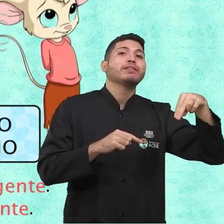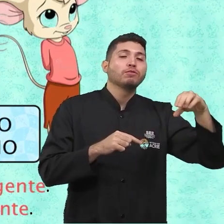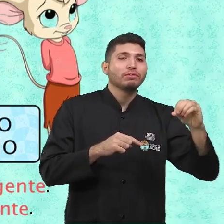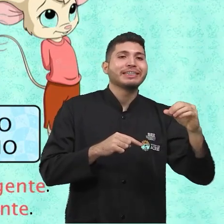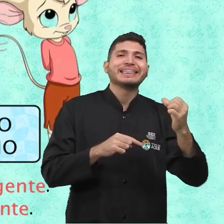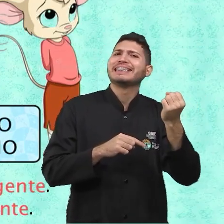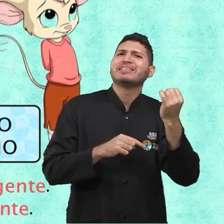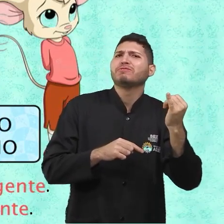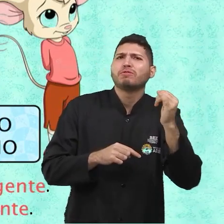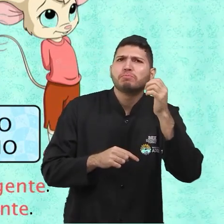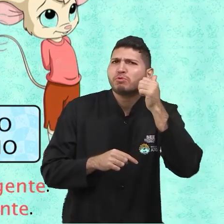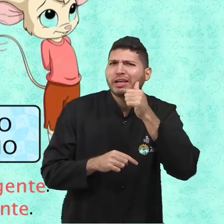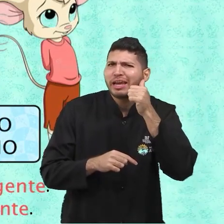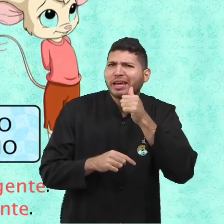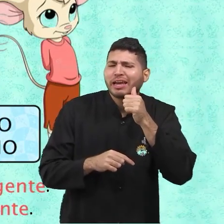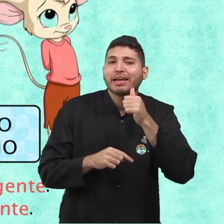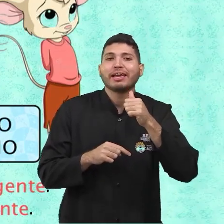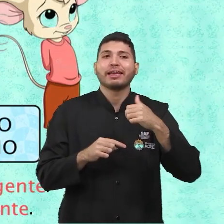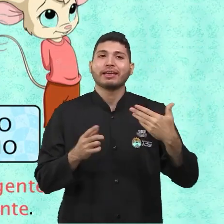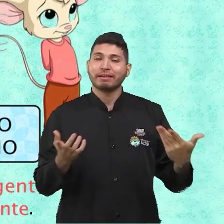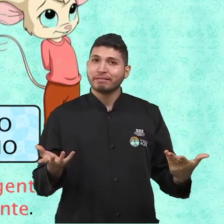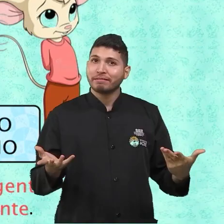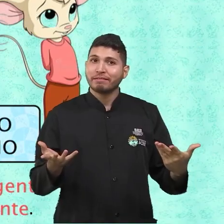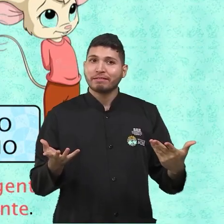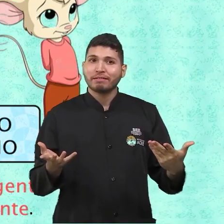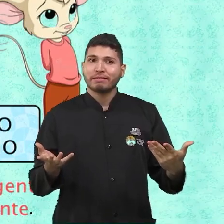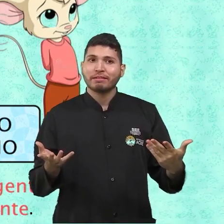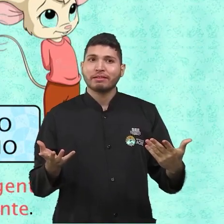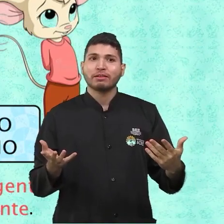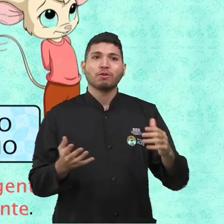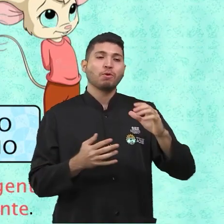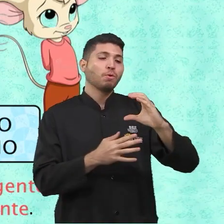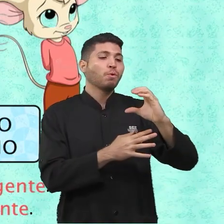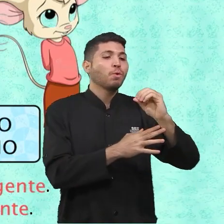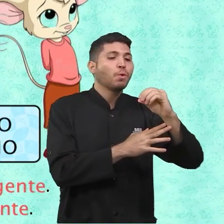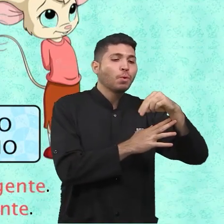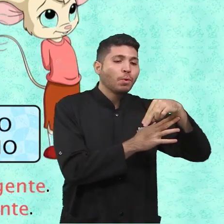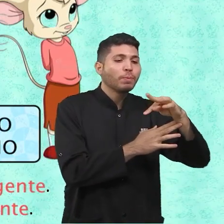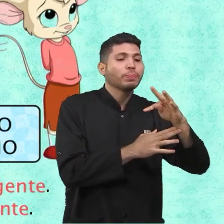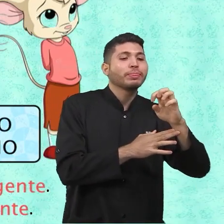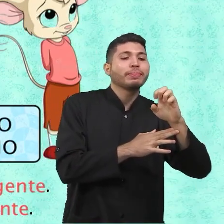porque eu teria que flexionar o adjetivo para a sua forma no feminino.